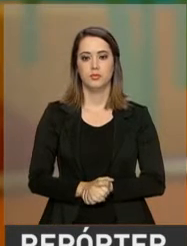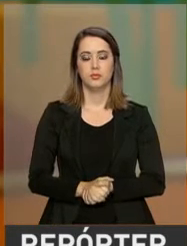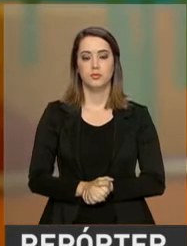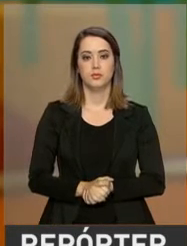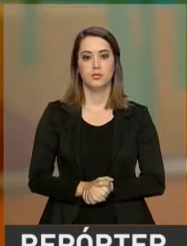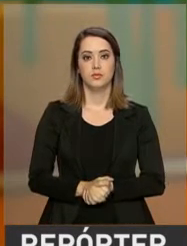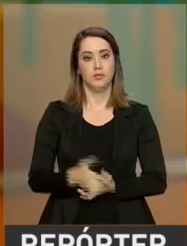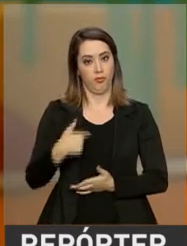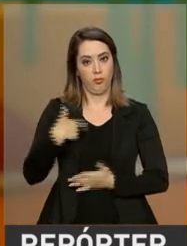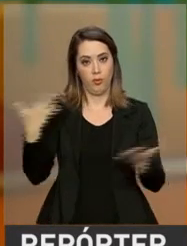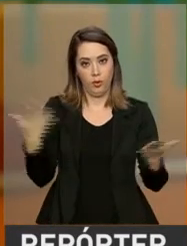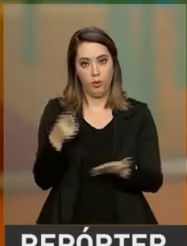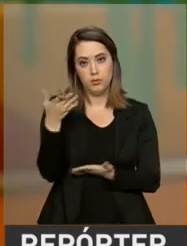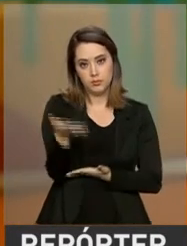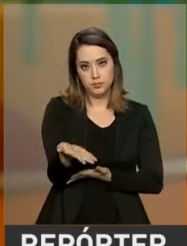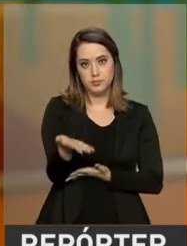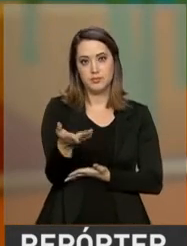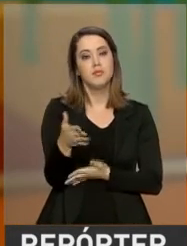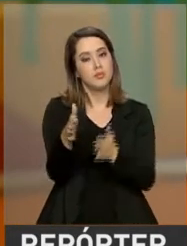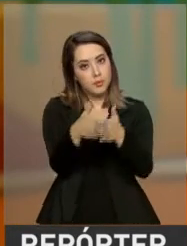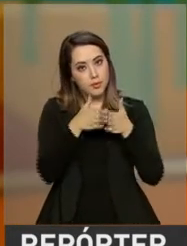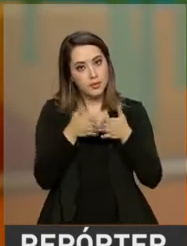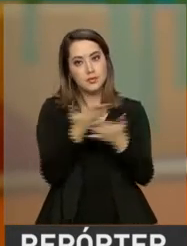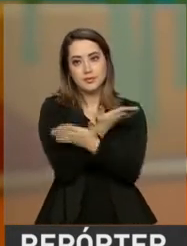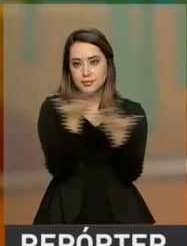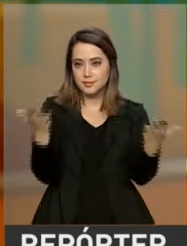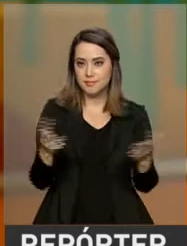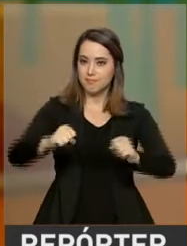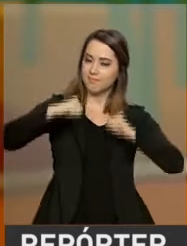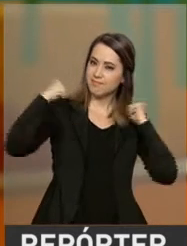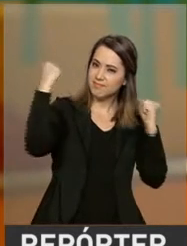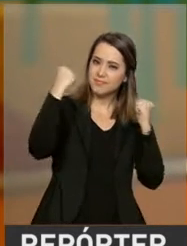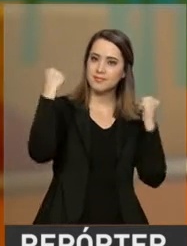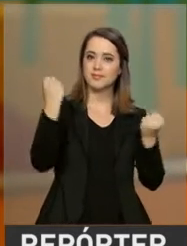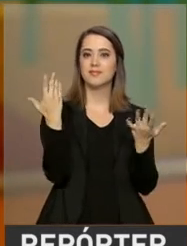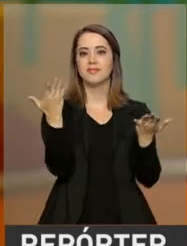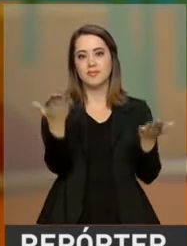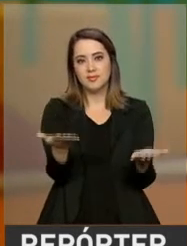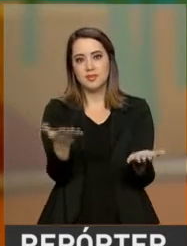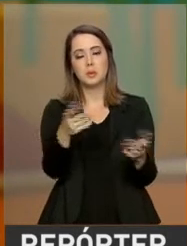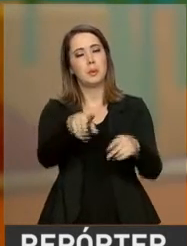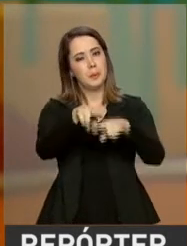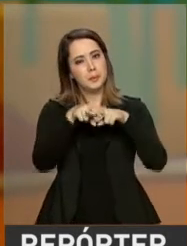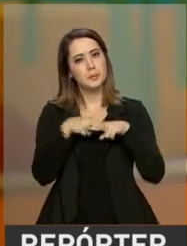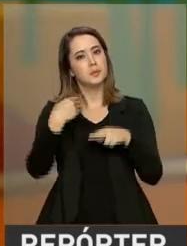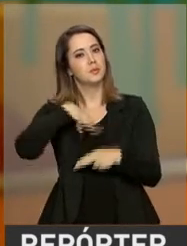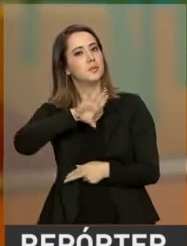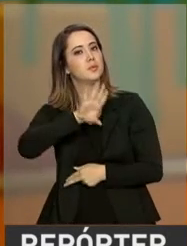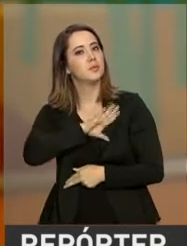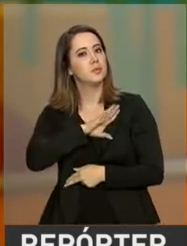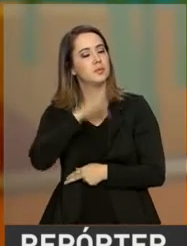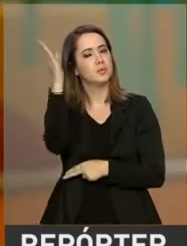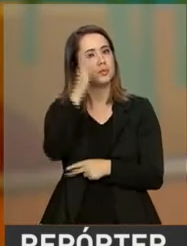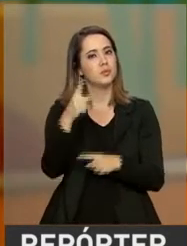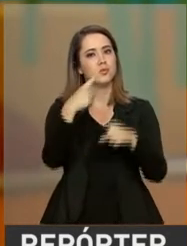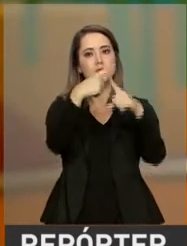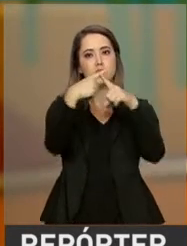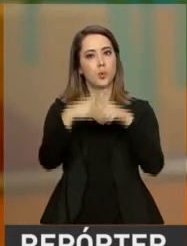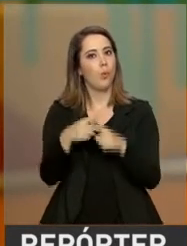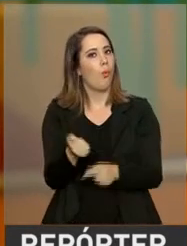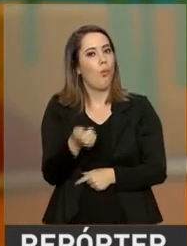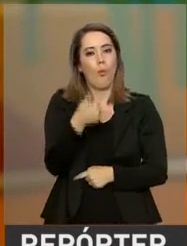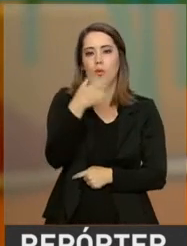eu venho até vocês e para pedir que faça uma torcida muito entusiasmada pelos nossos atletas são quase 500 atletas